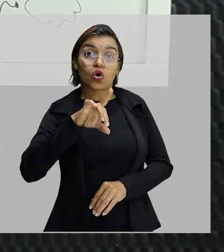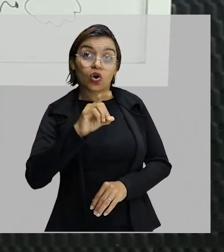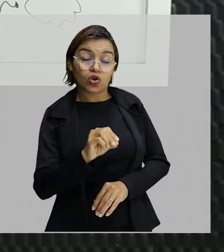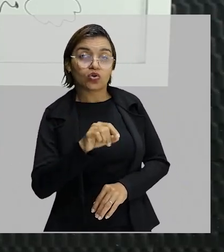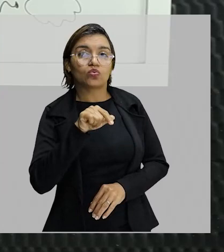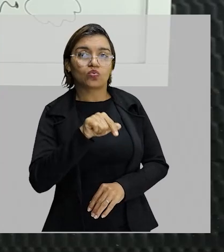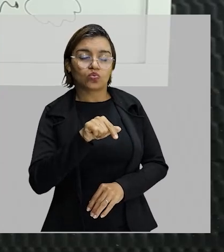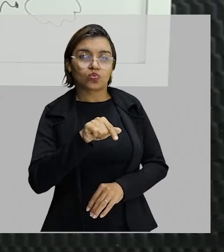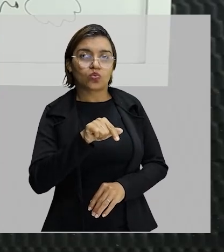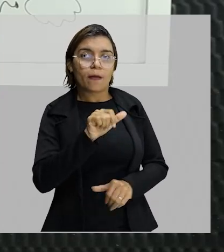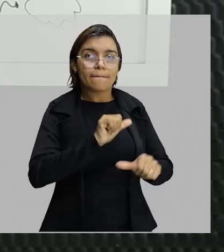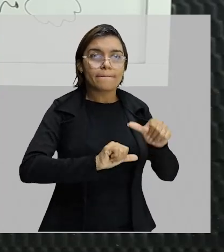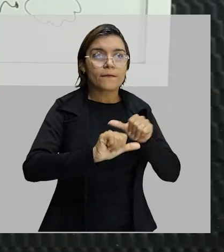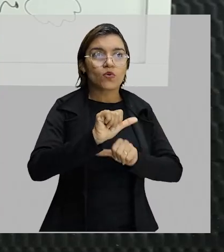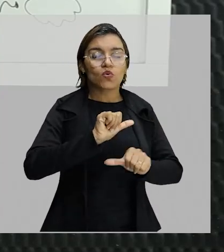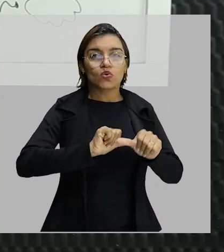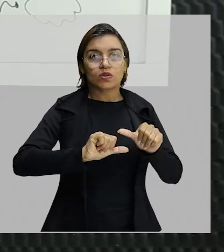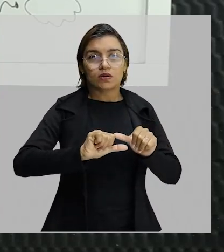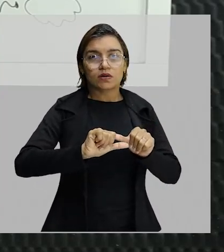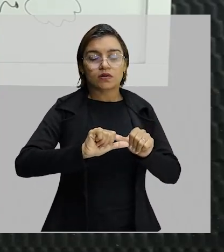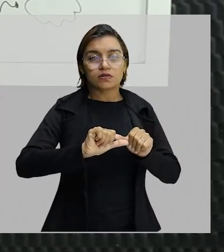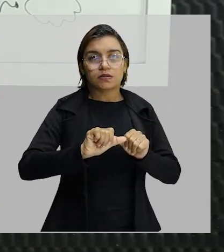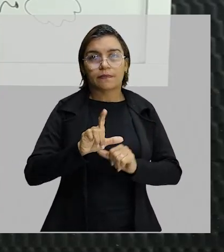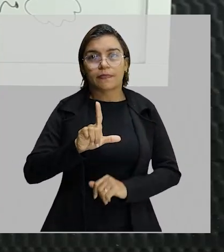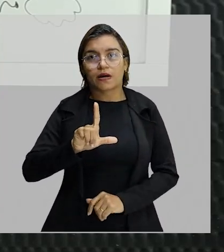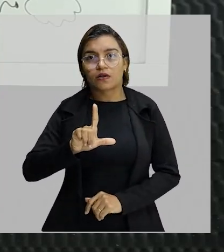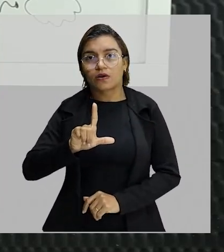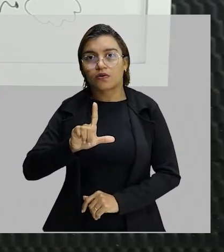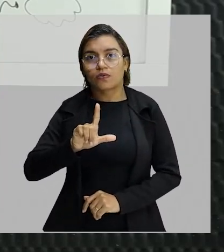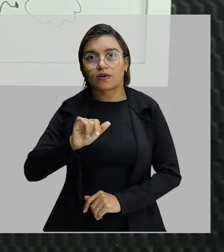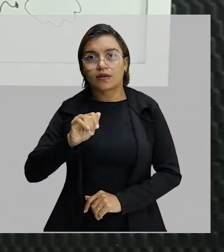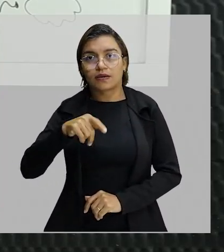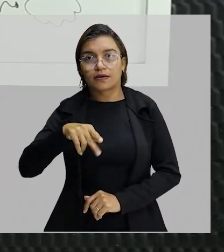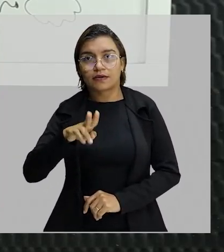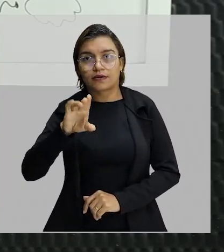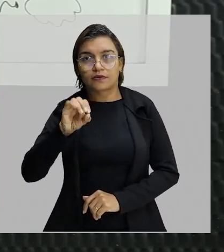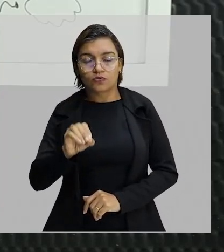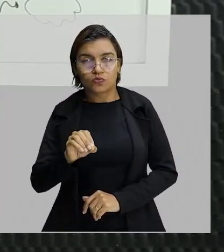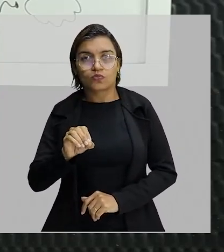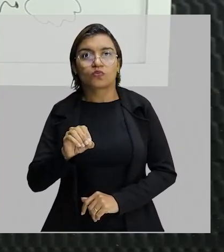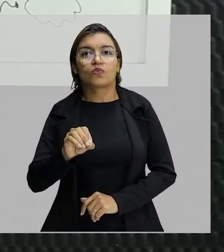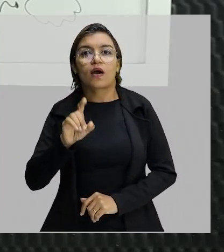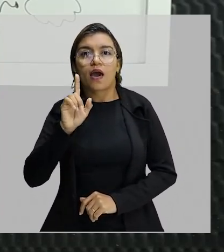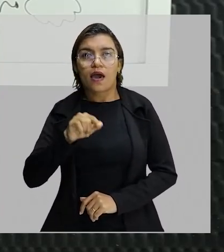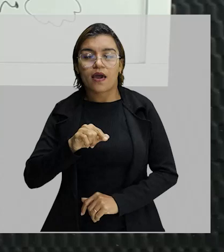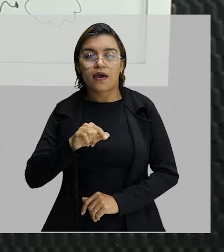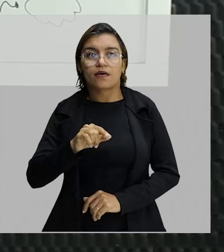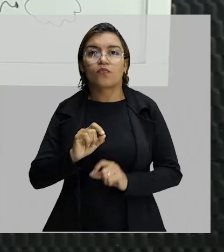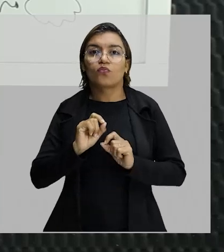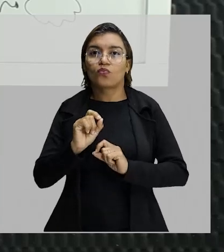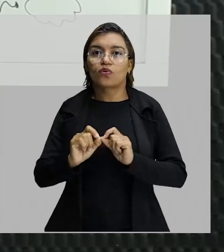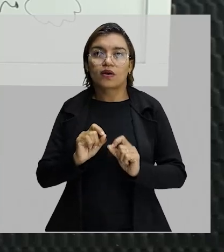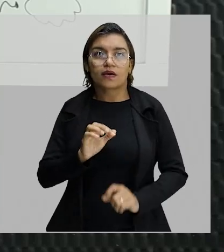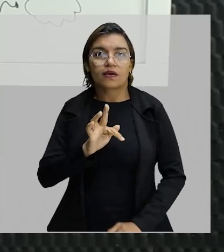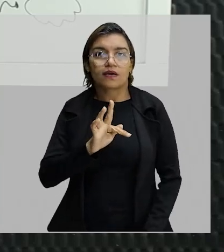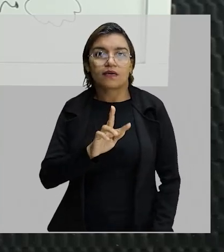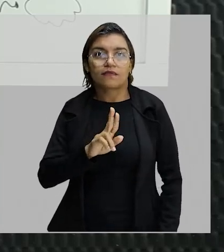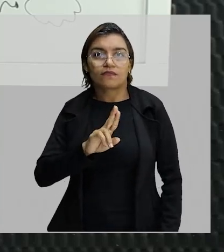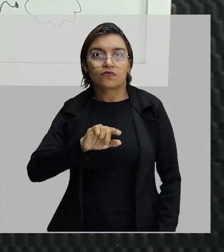estado líquido, né, quando acontece essa mudança, nós chamamos de fusão.